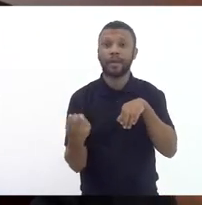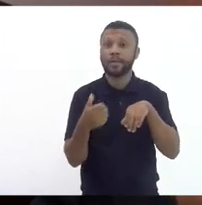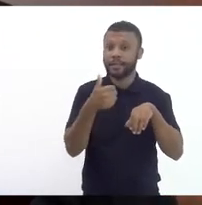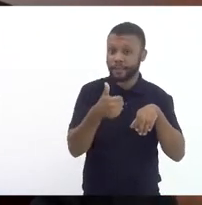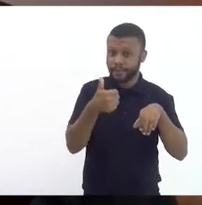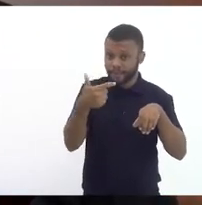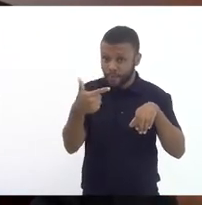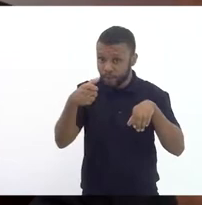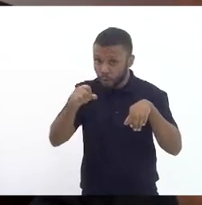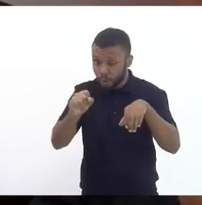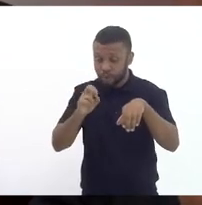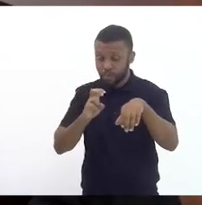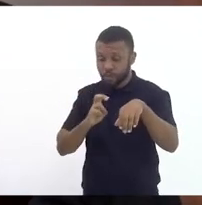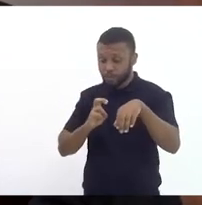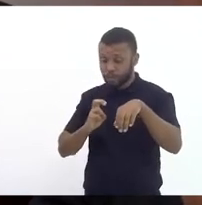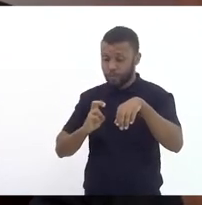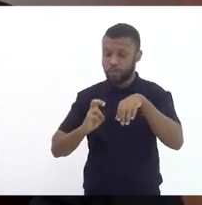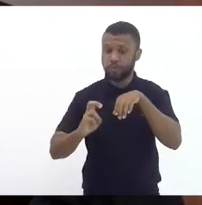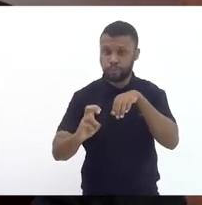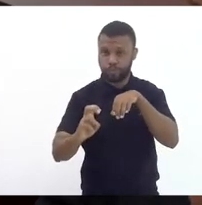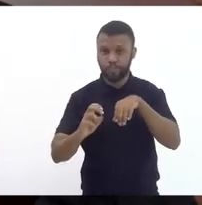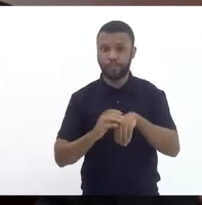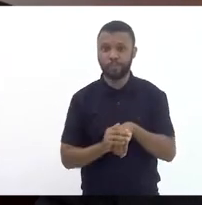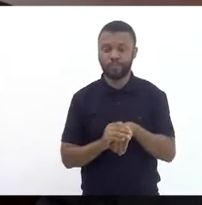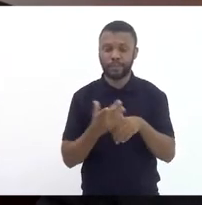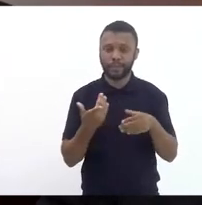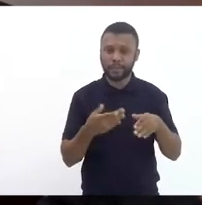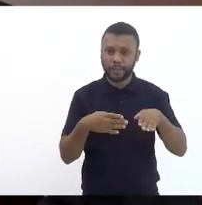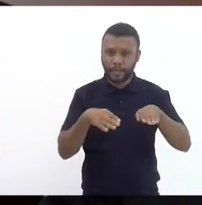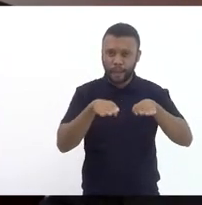Nós temos nas plataformas em curva,